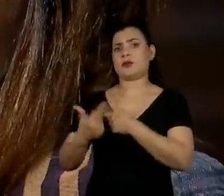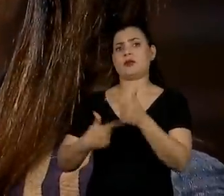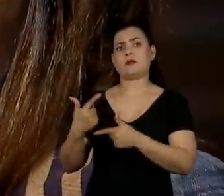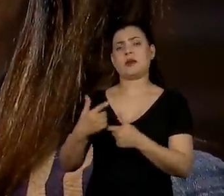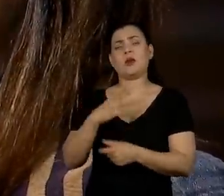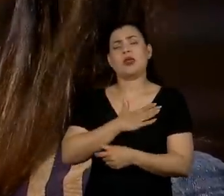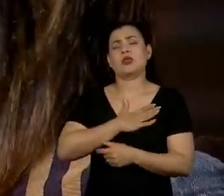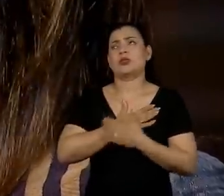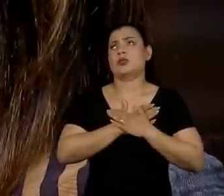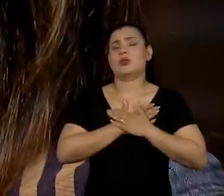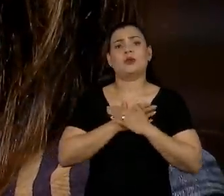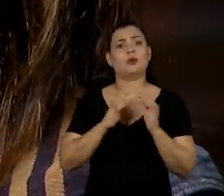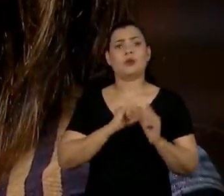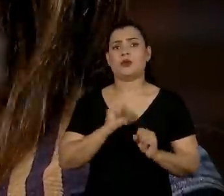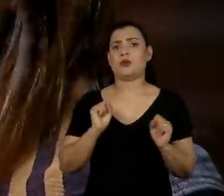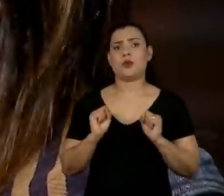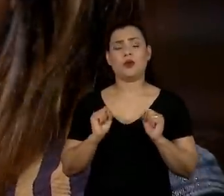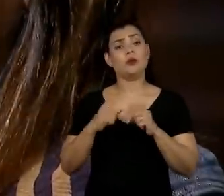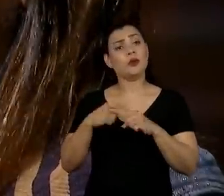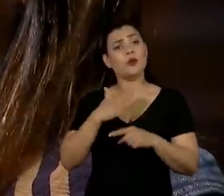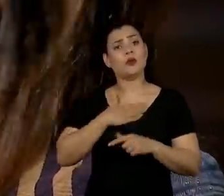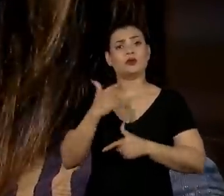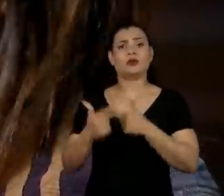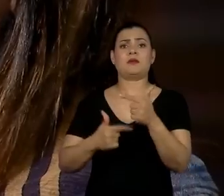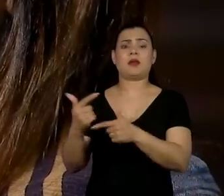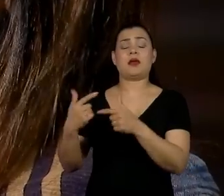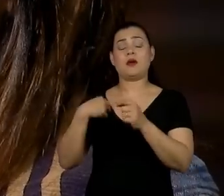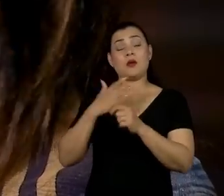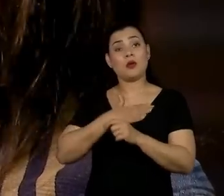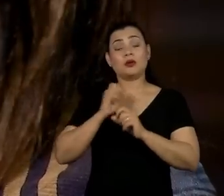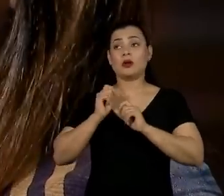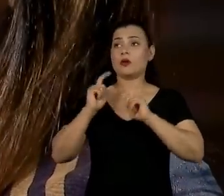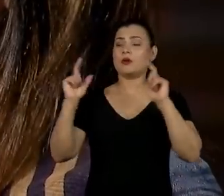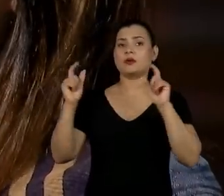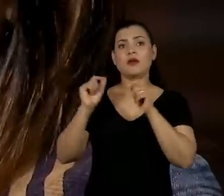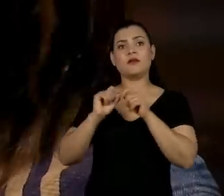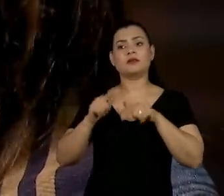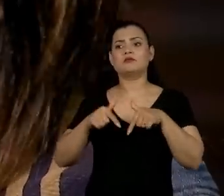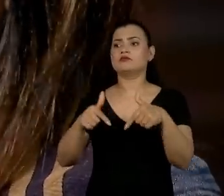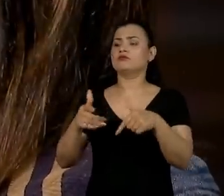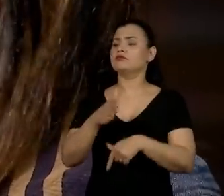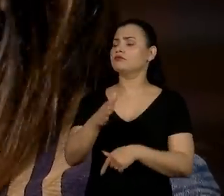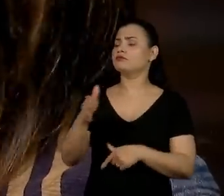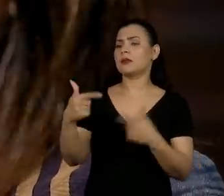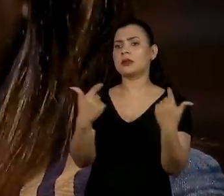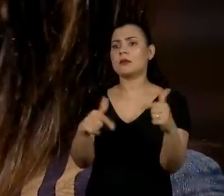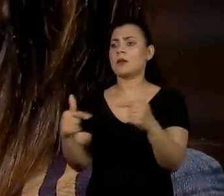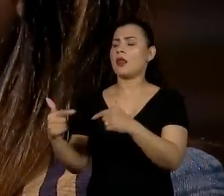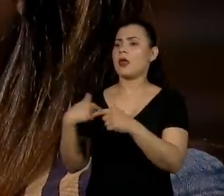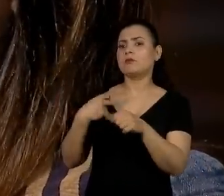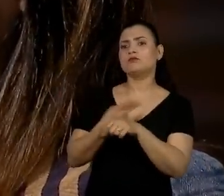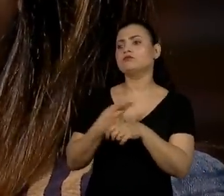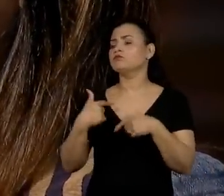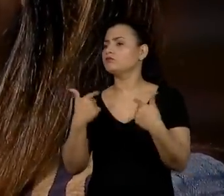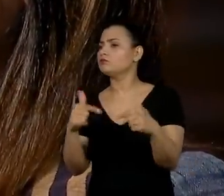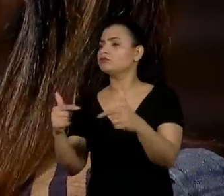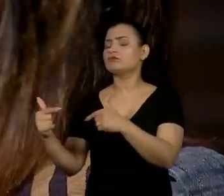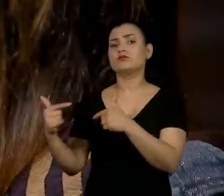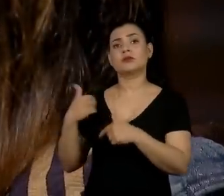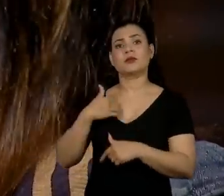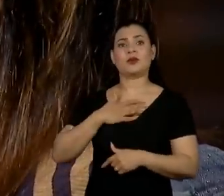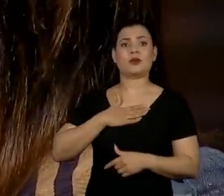e eu gosto assim de trabalhar eu gosto de acordar e já começar a fazer minhas coisas de trabalhar trabalhar